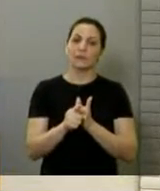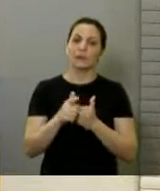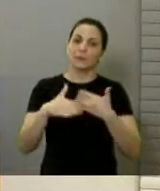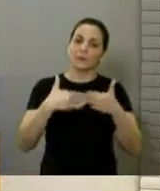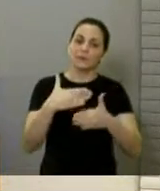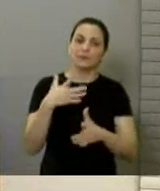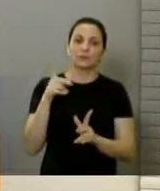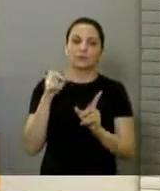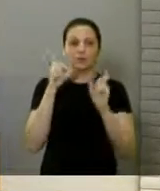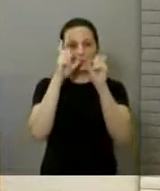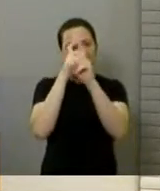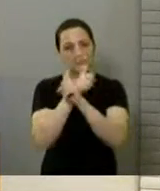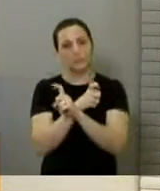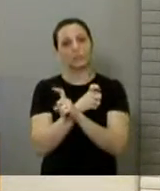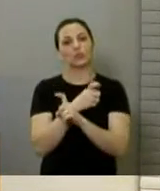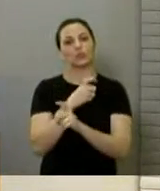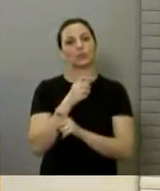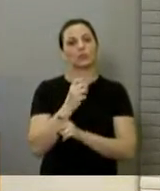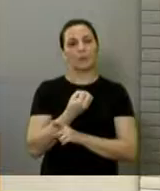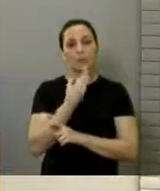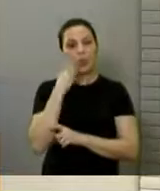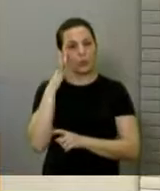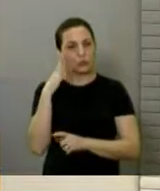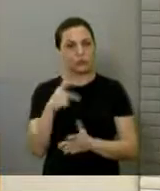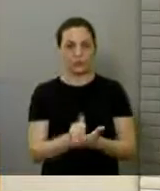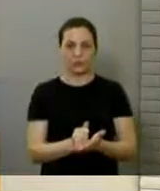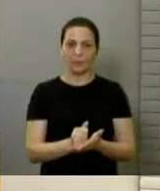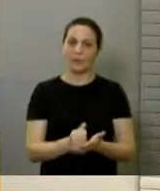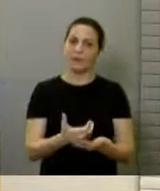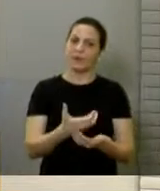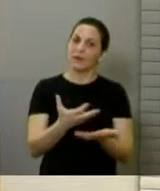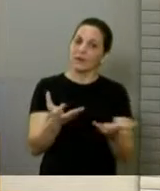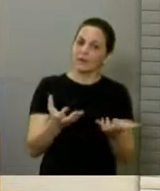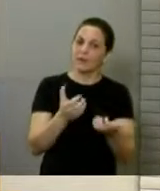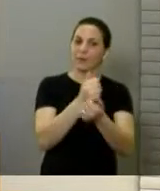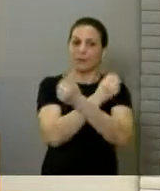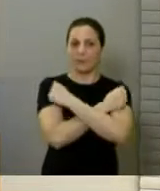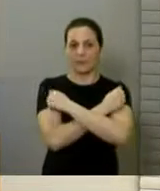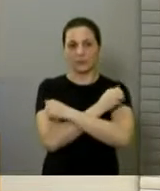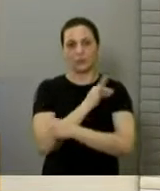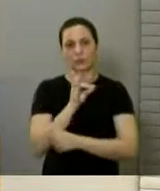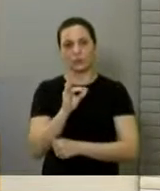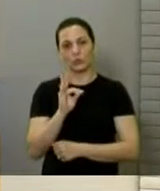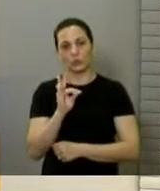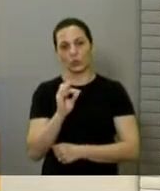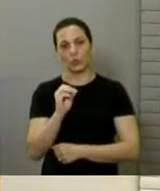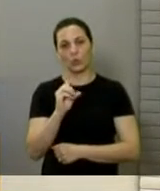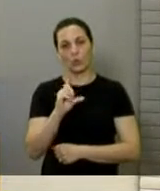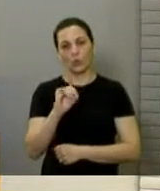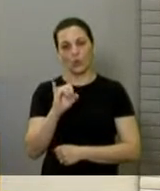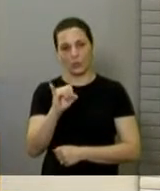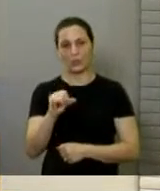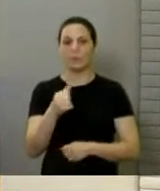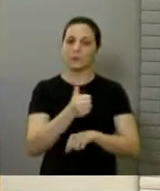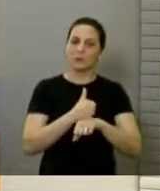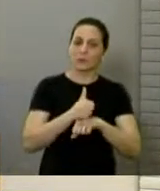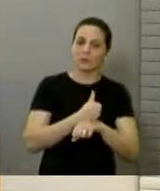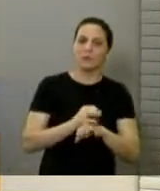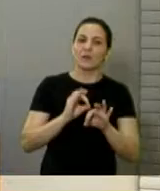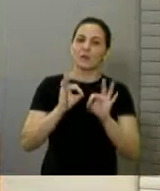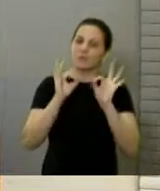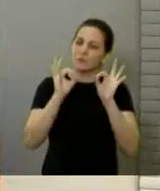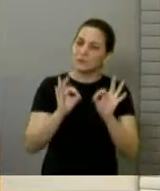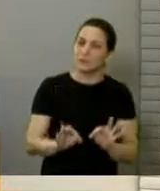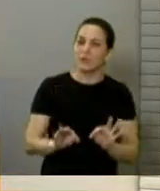situação está se encaminhando para uma boa resolução. Então, eu queria mandar meu abraço ao Tolói, profissional competente, honesto,